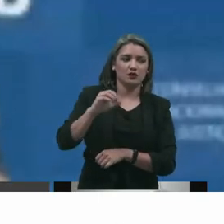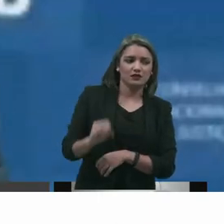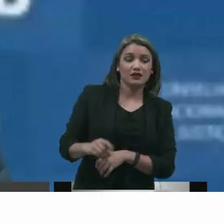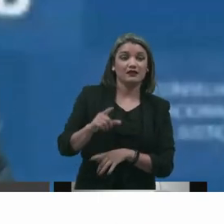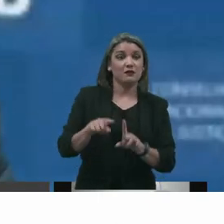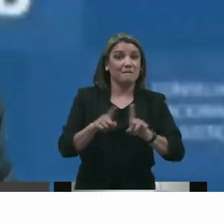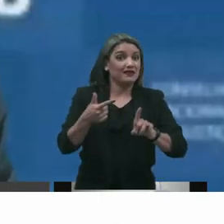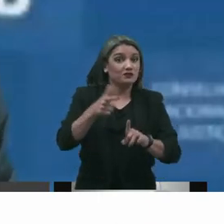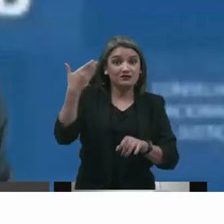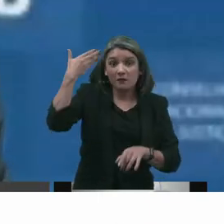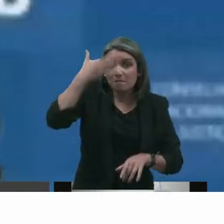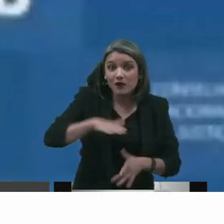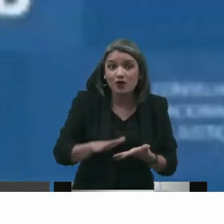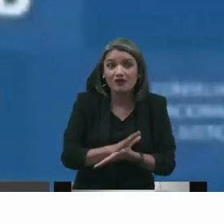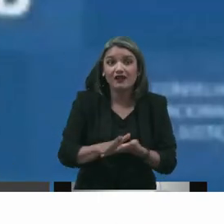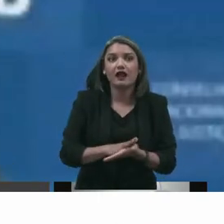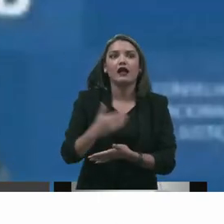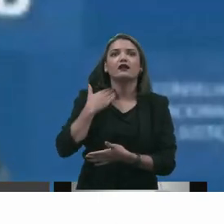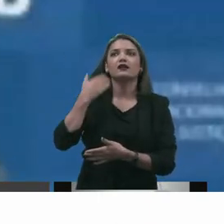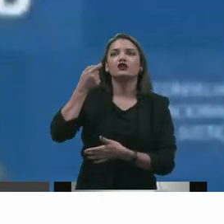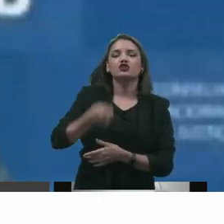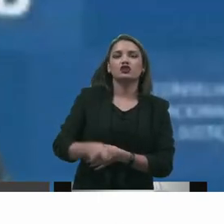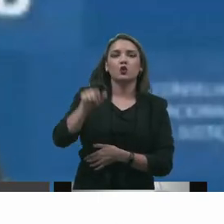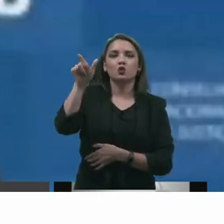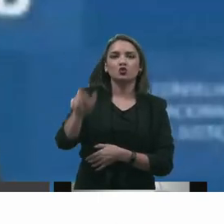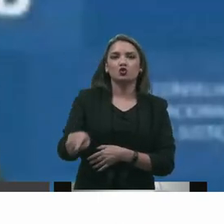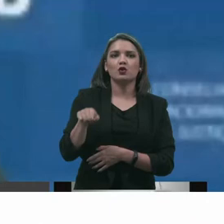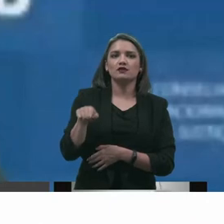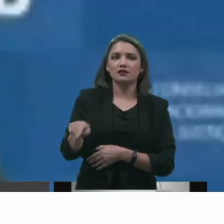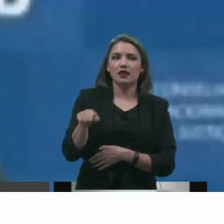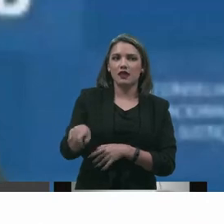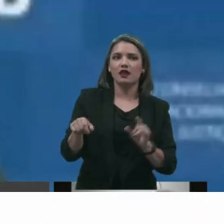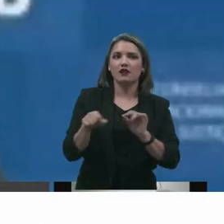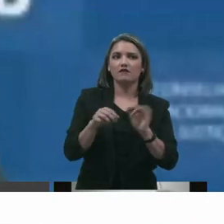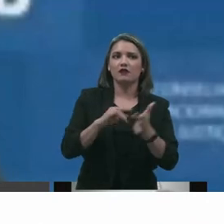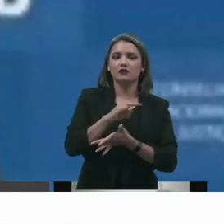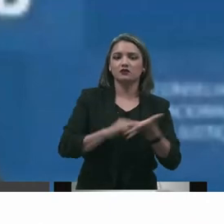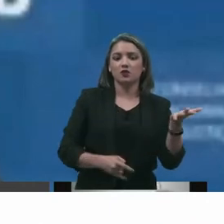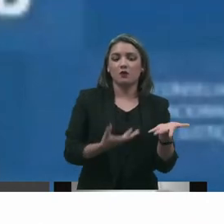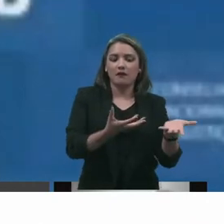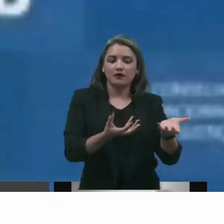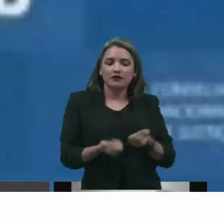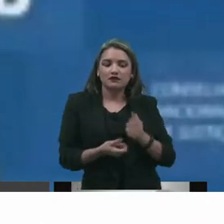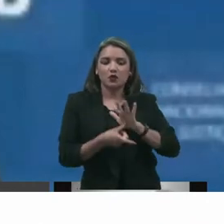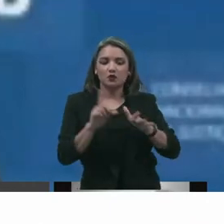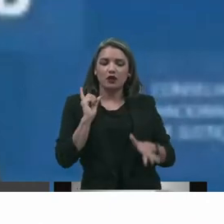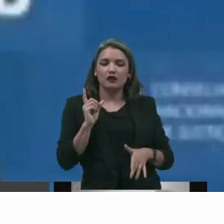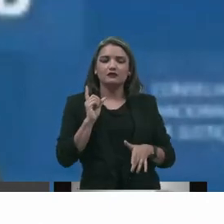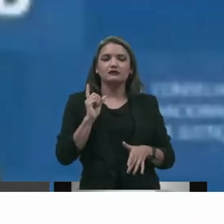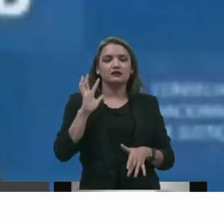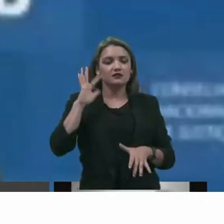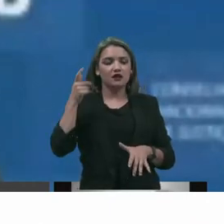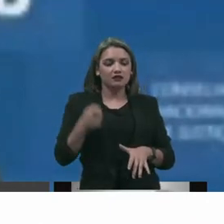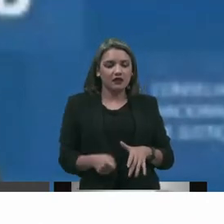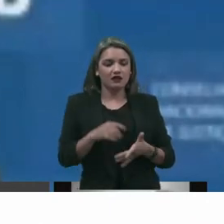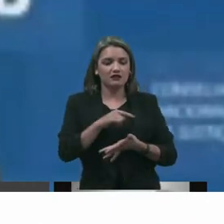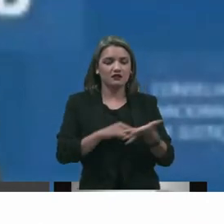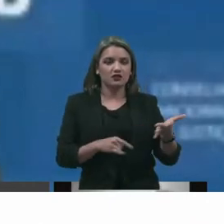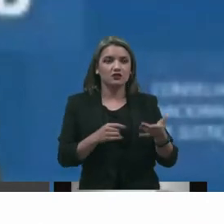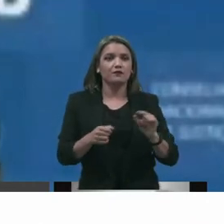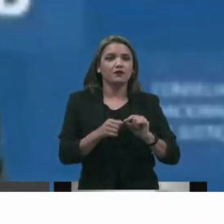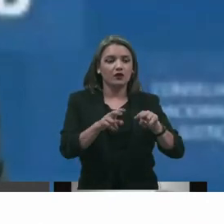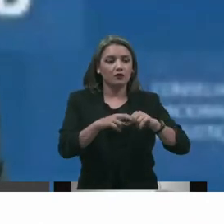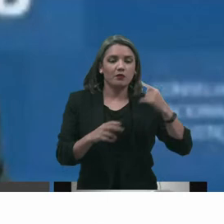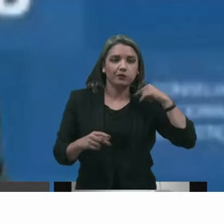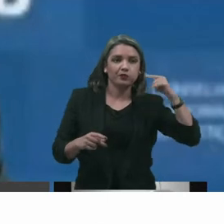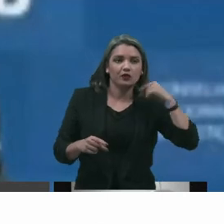portanto, provas de que o juiz Demétrio de Souza Pereira teria se valido de minuta de sentença e de certidão produzidas por advogado no sentido